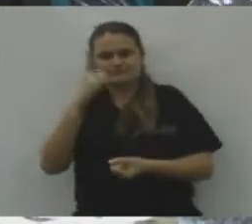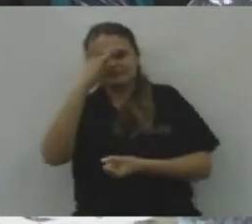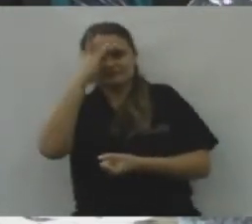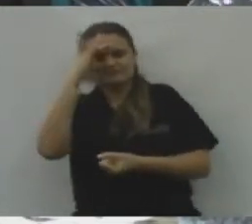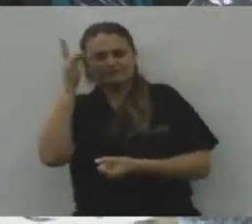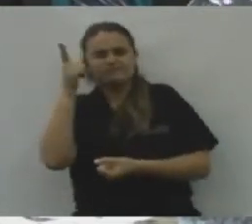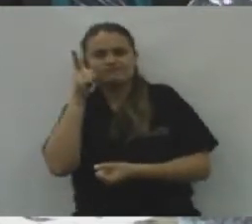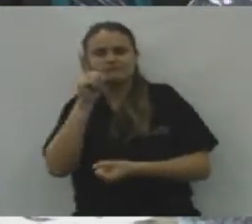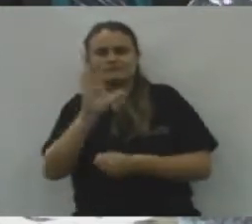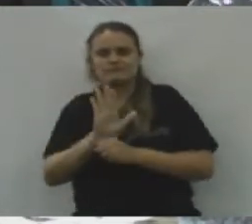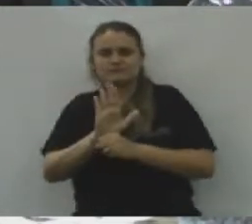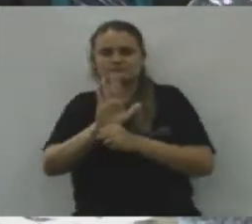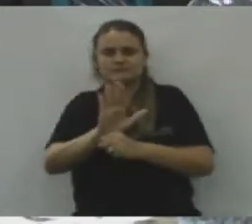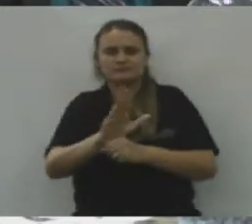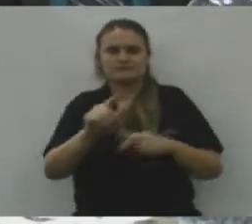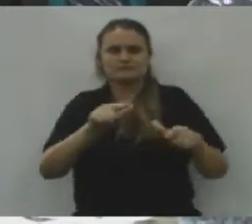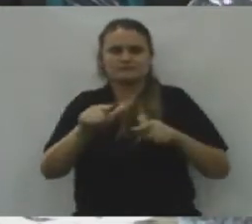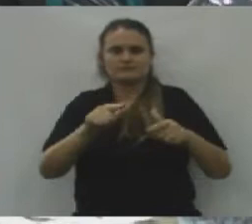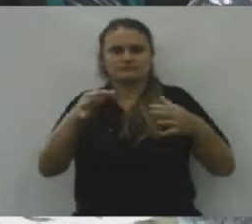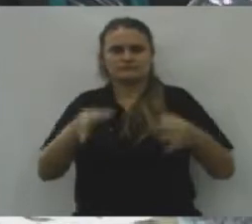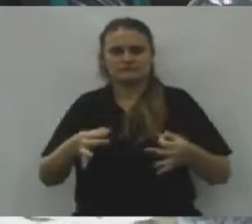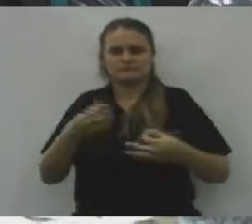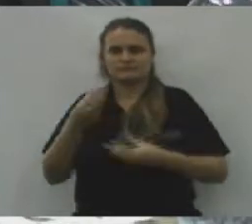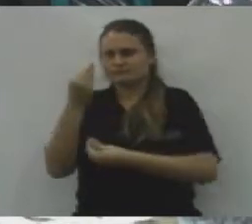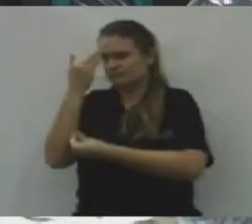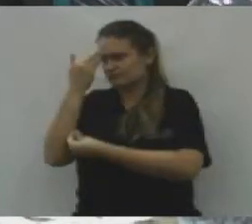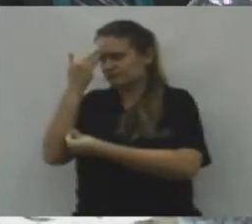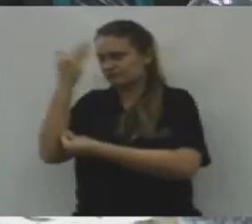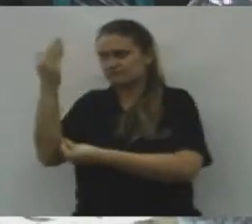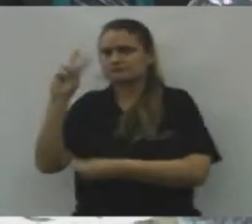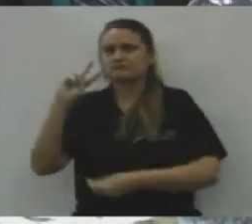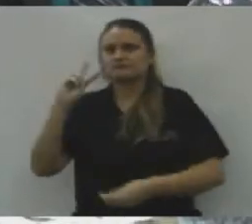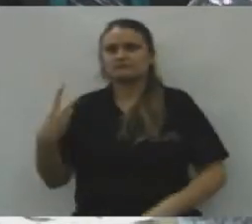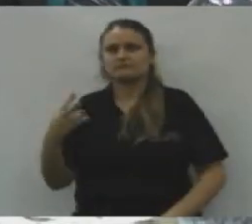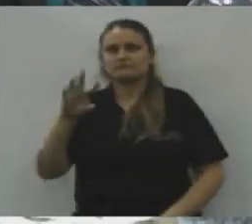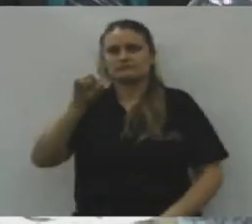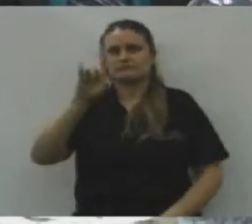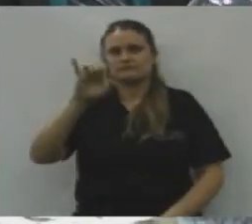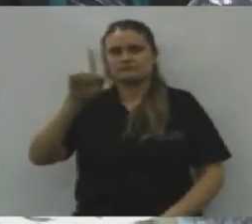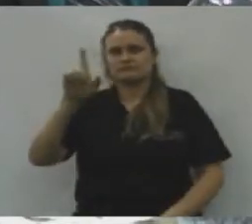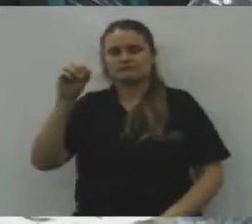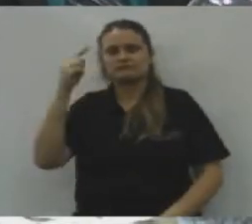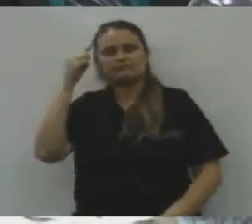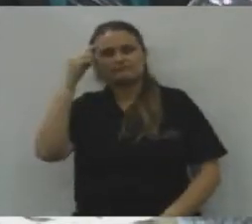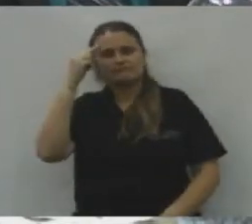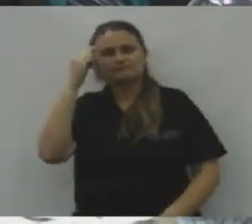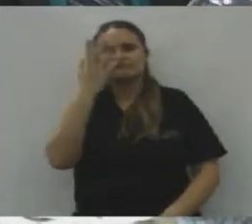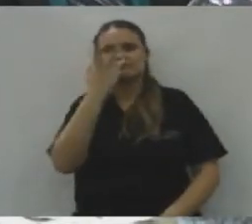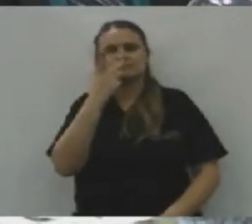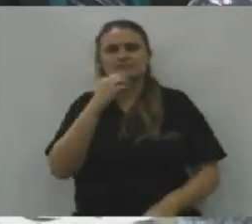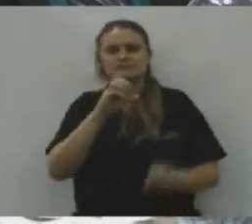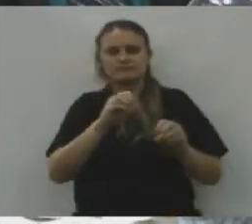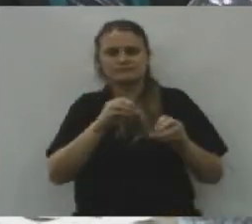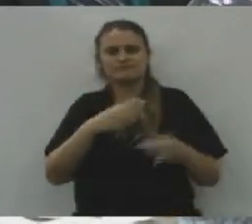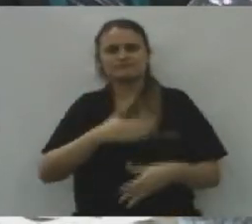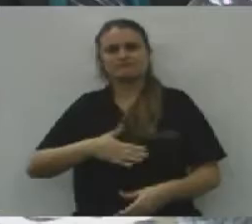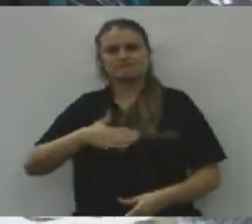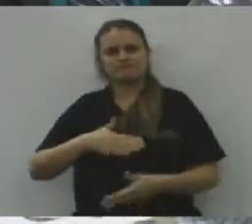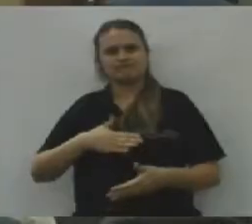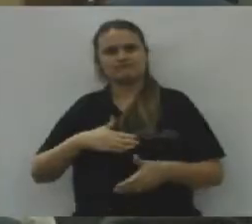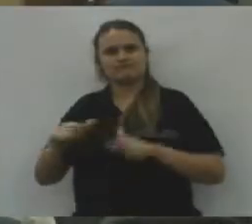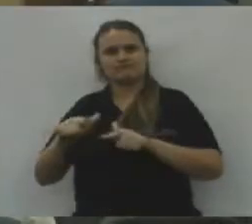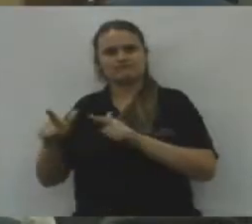fazer o serviço correto. Obrigado, Diego, por pensar nas crianças, na educação, e é um prazer legislar do teu lado. Boa noite.